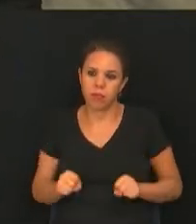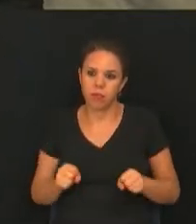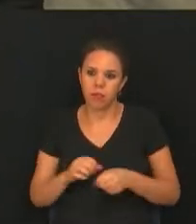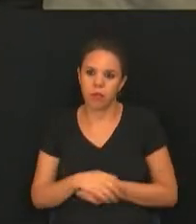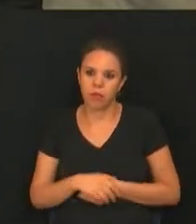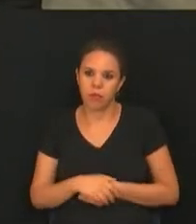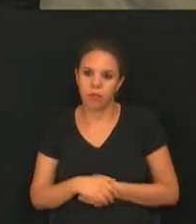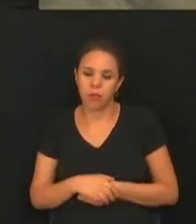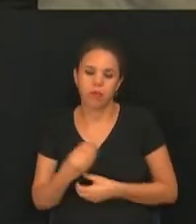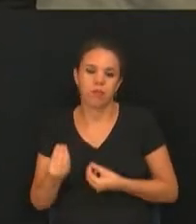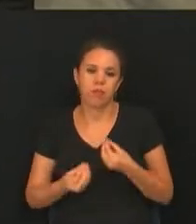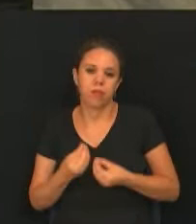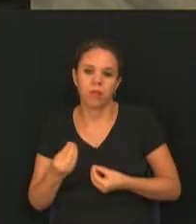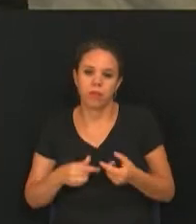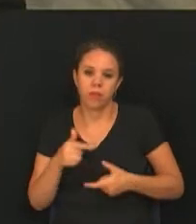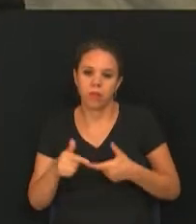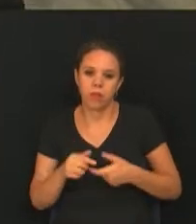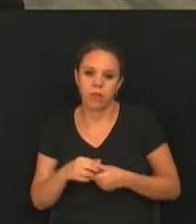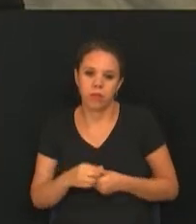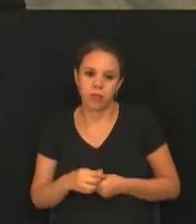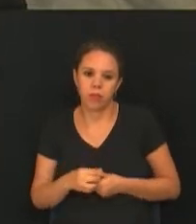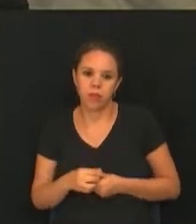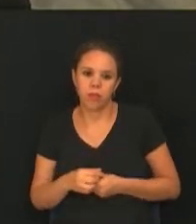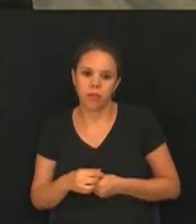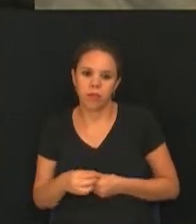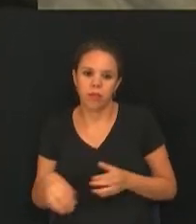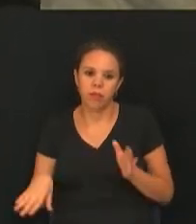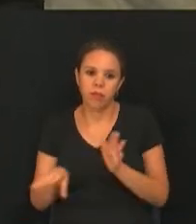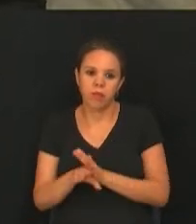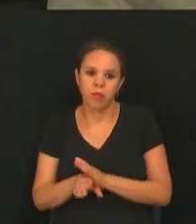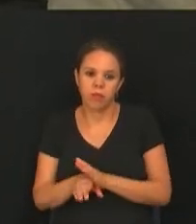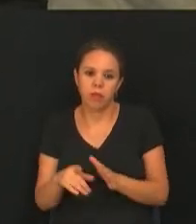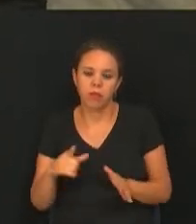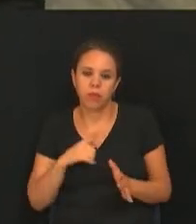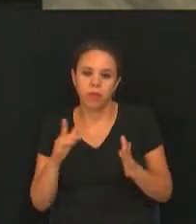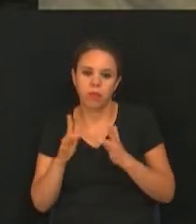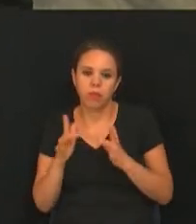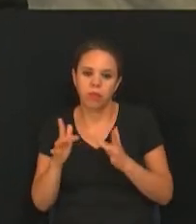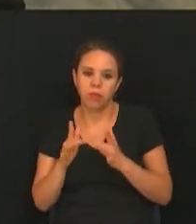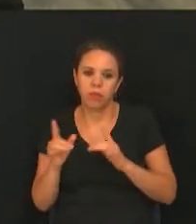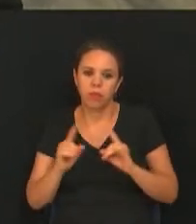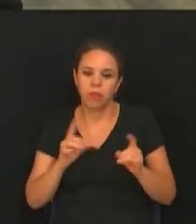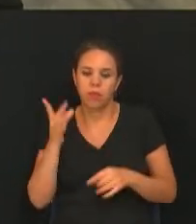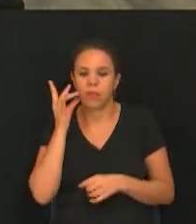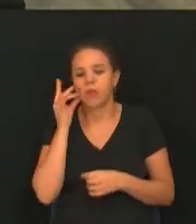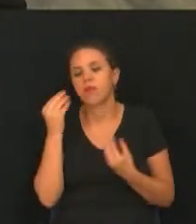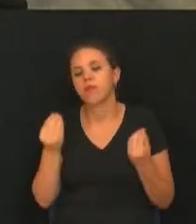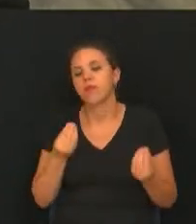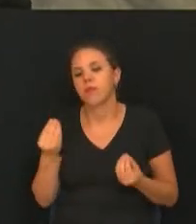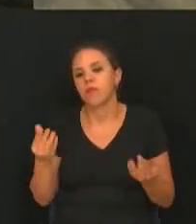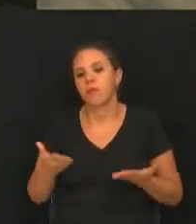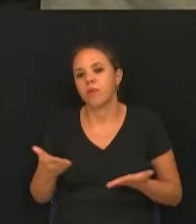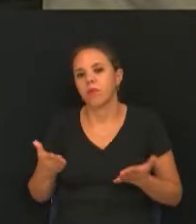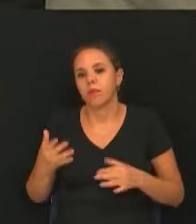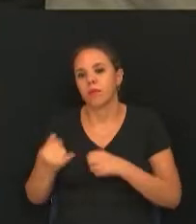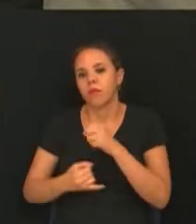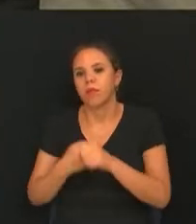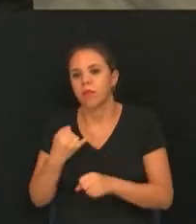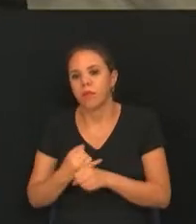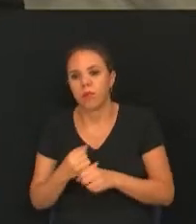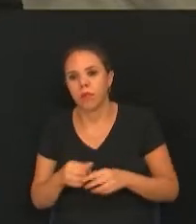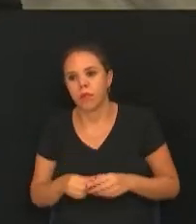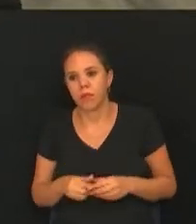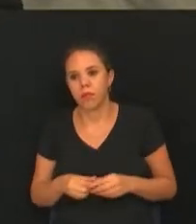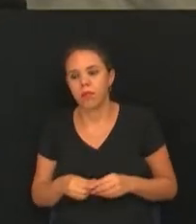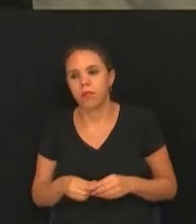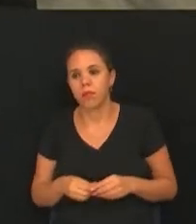remota. Como que está sendo o trabalho do senhor que veio aí, estava tendo contato, reuniões presenciais e agora tudo online? O